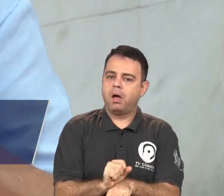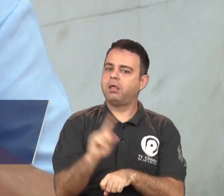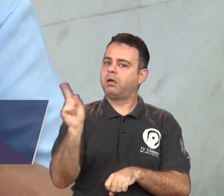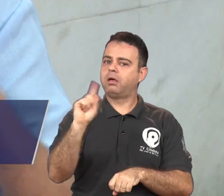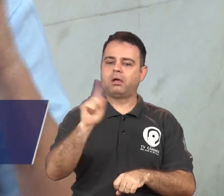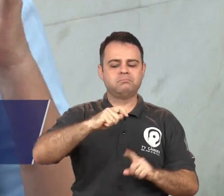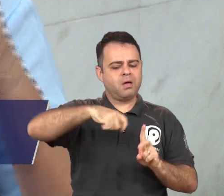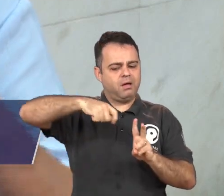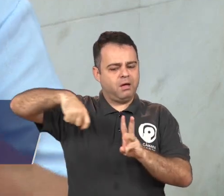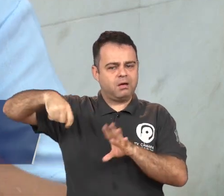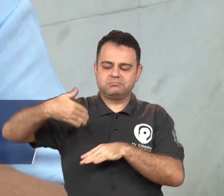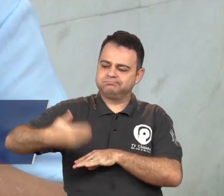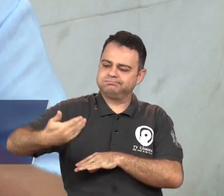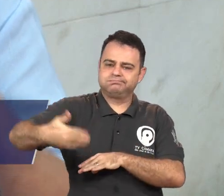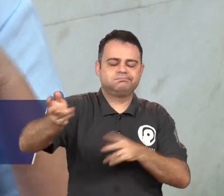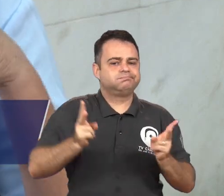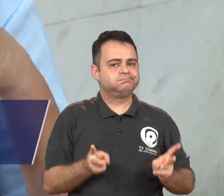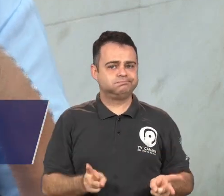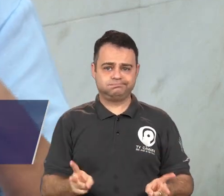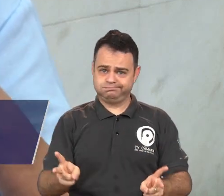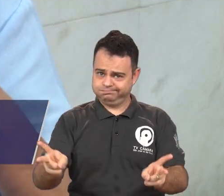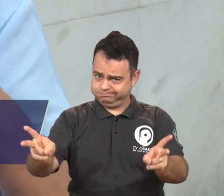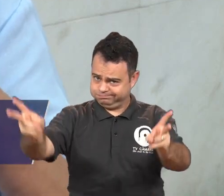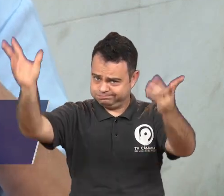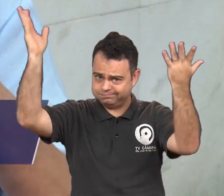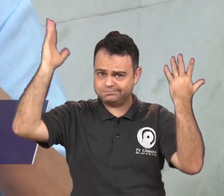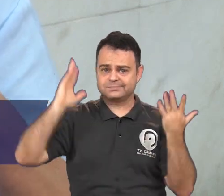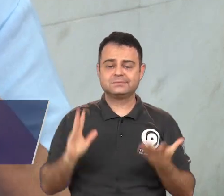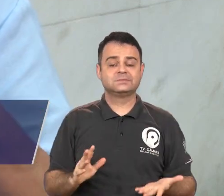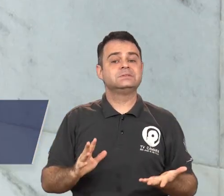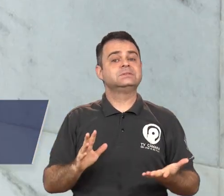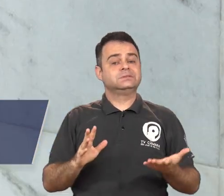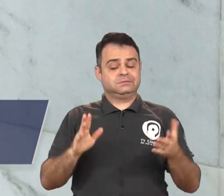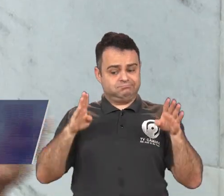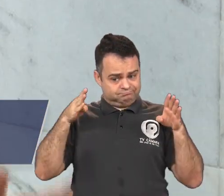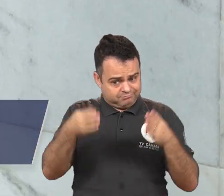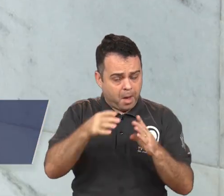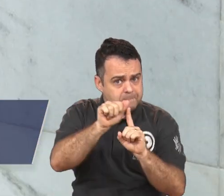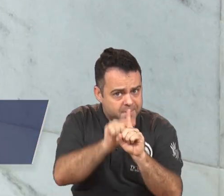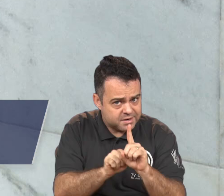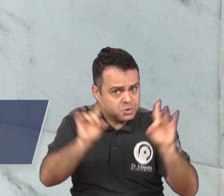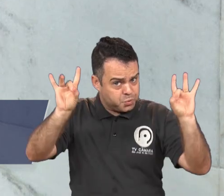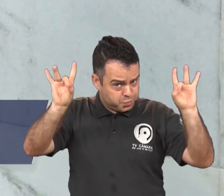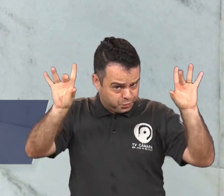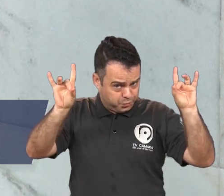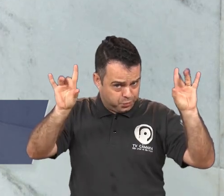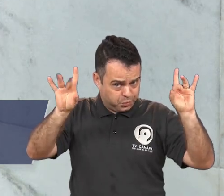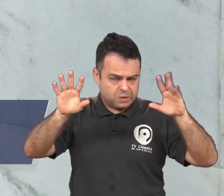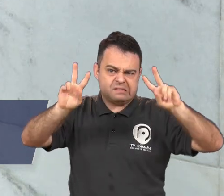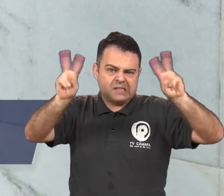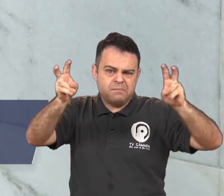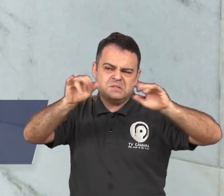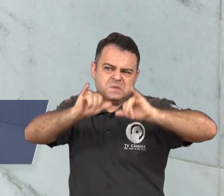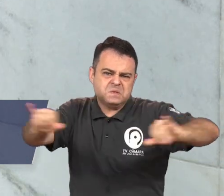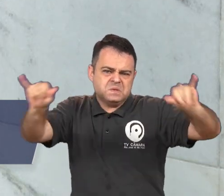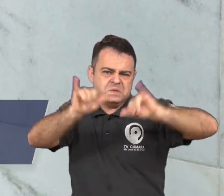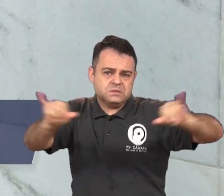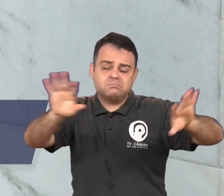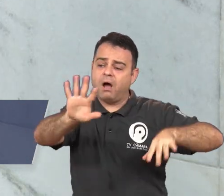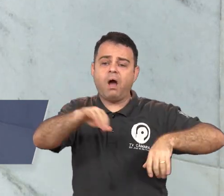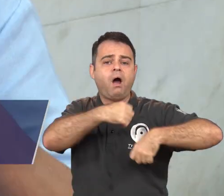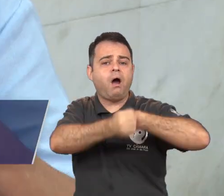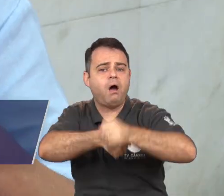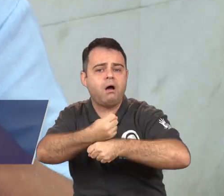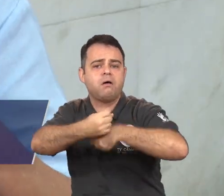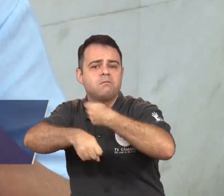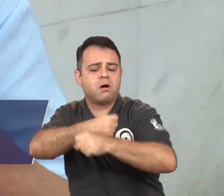Nunca acaba. Você faz aquele trabalho ali... concentrado, né? Naquele mês, naquele mas mês. o trabalho é anual, né? É anual,